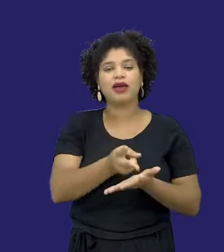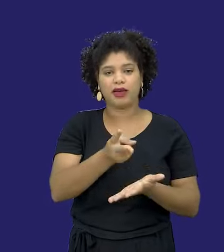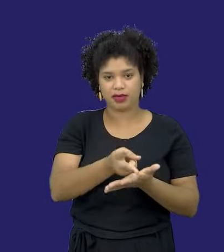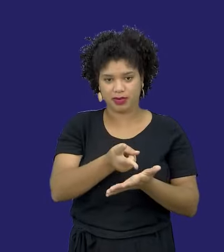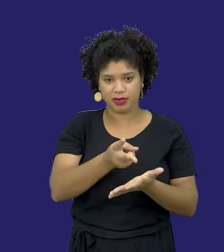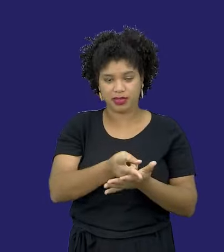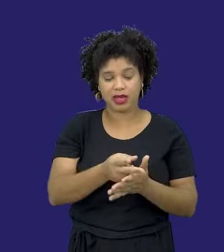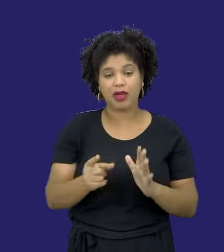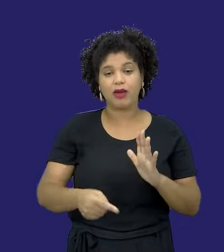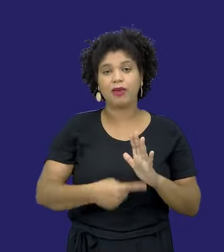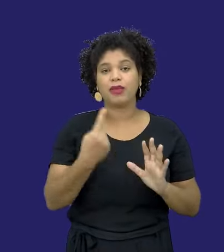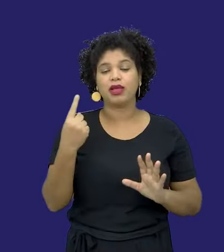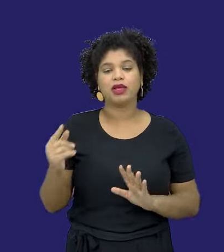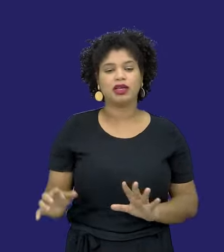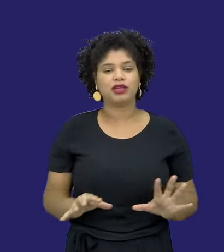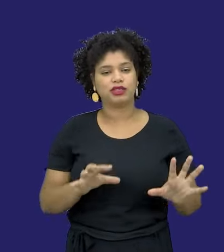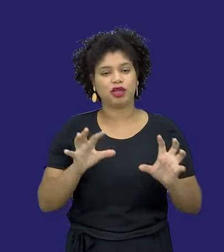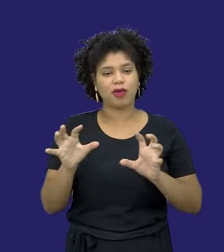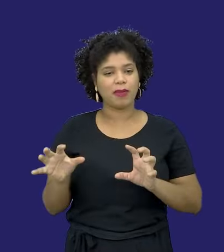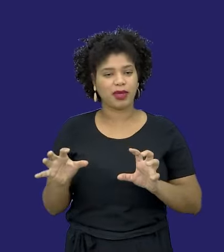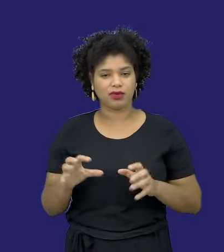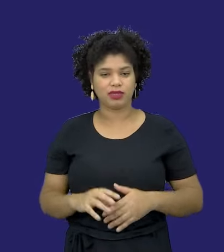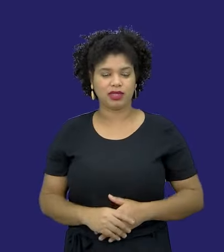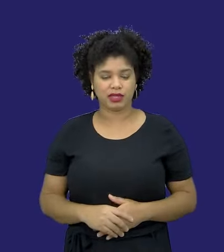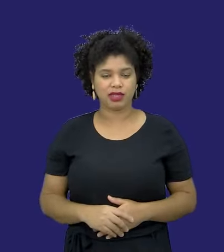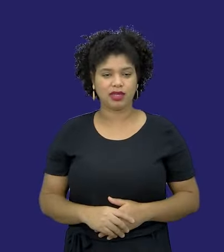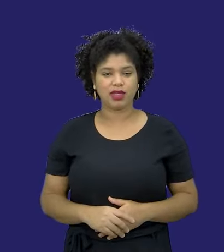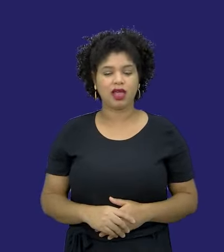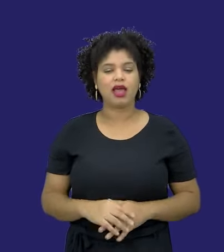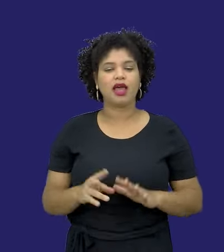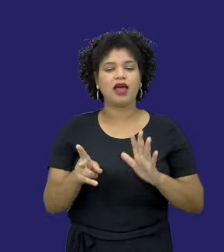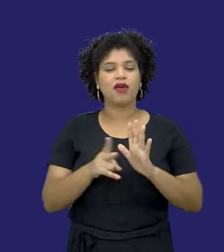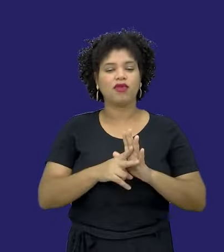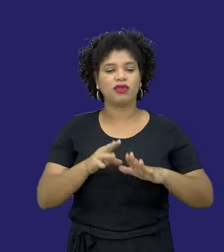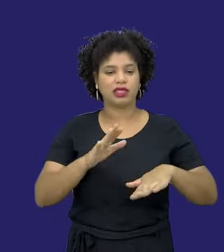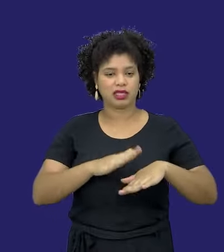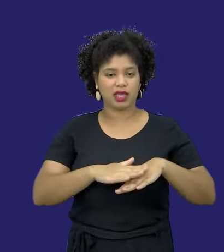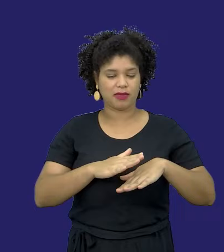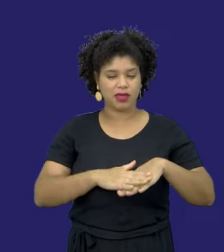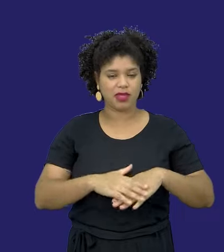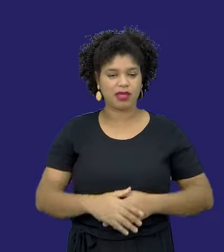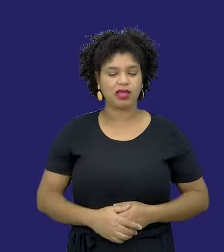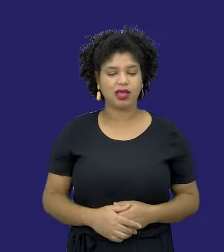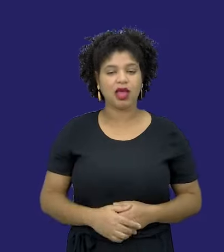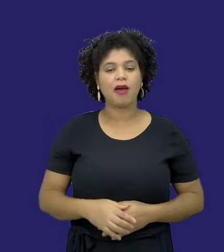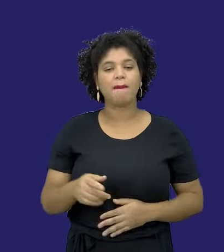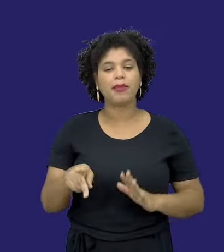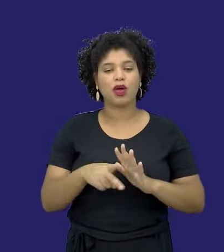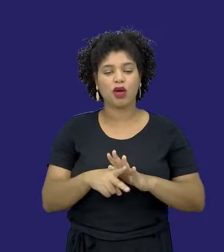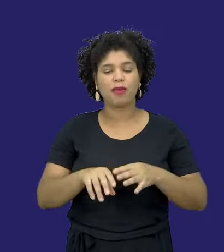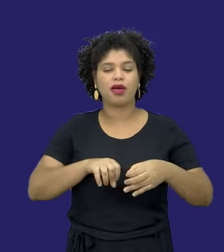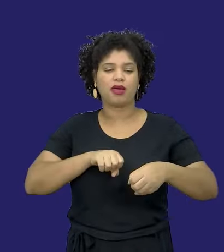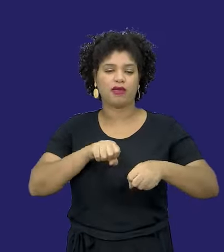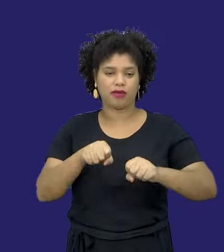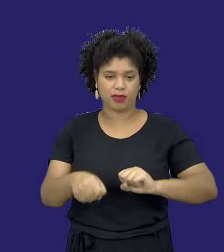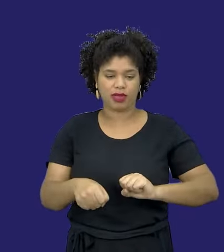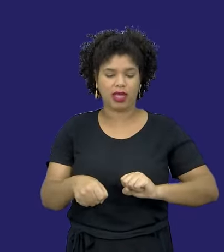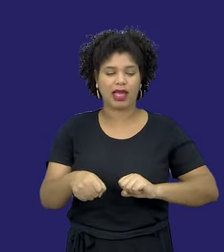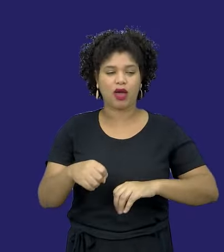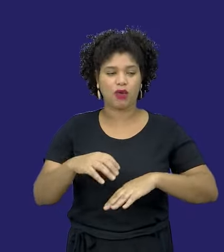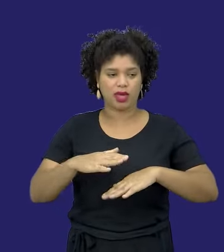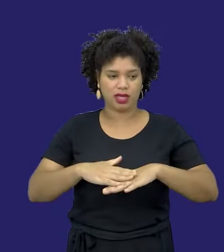primeiro momento. Nós iremos apresentar agora, né, a formação que